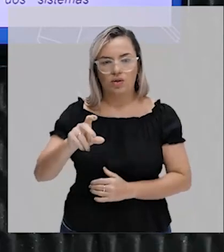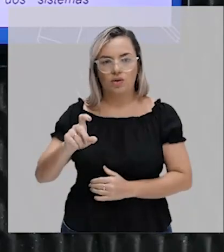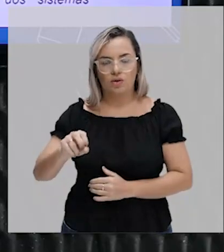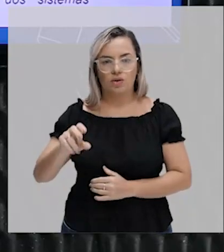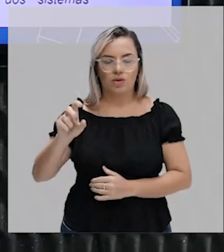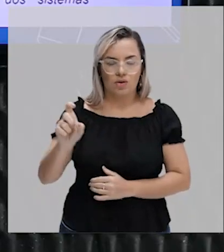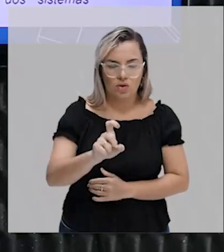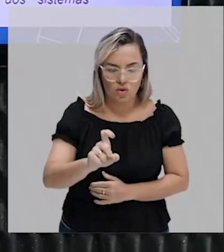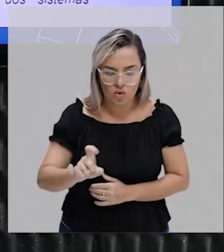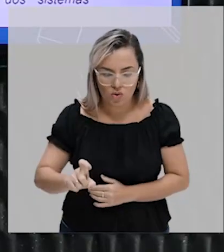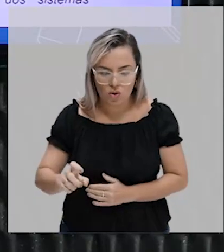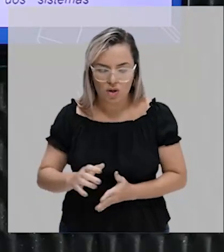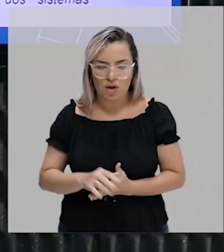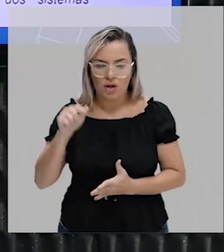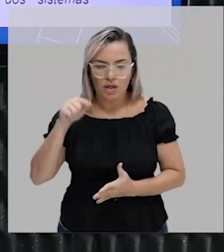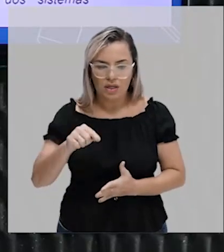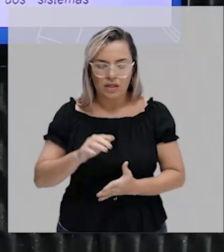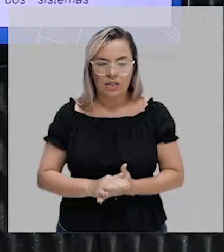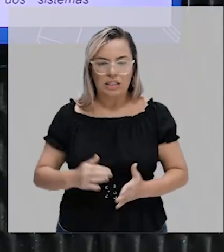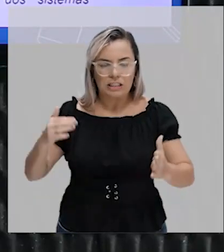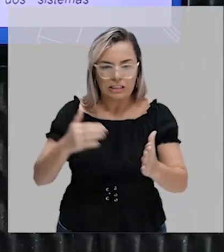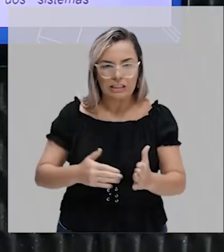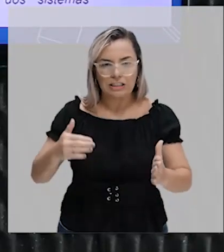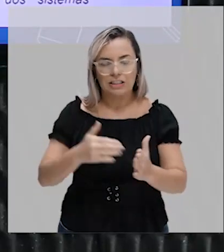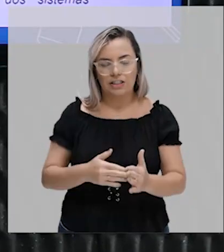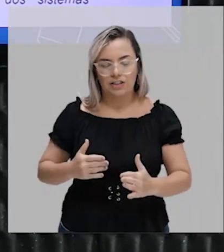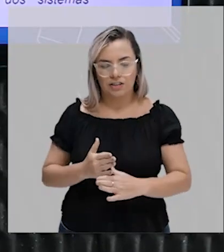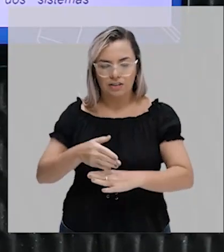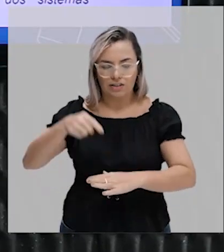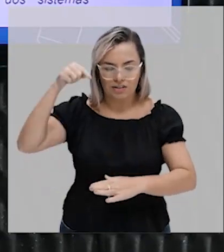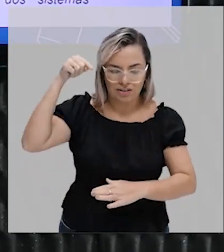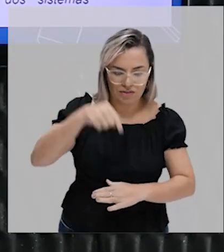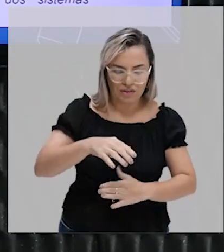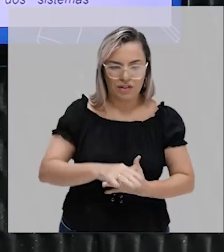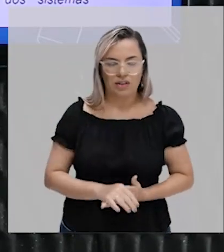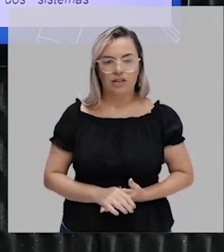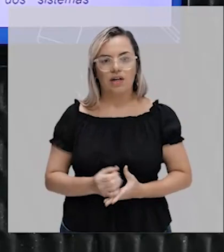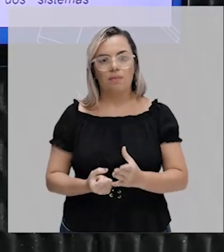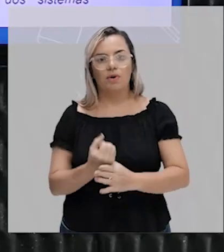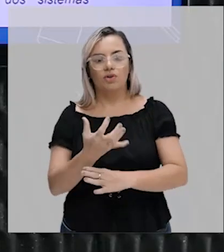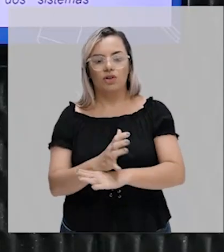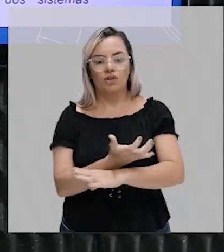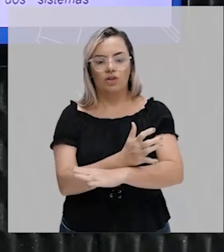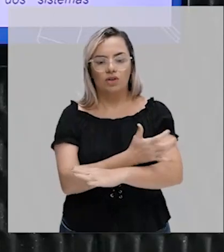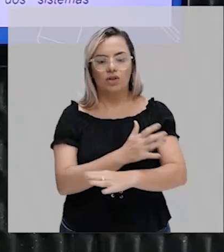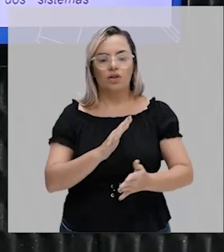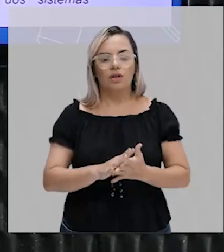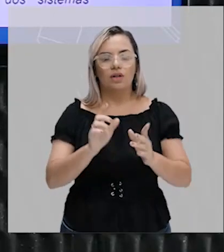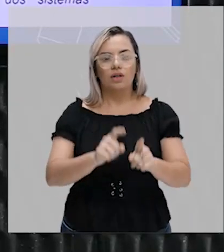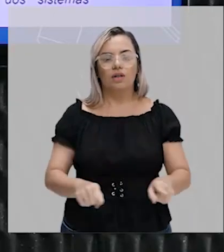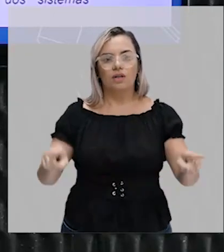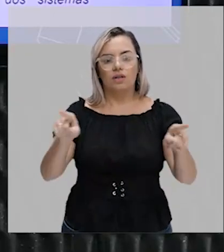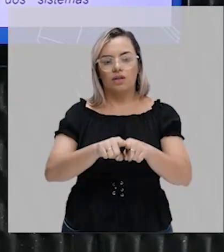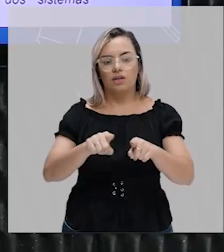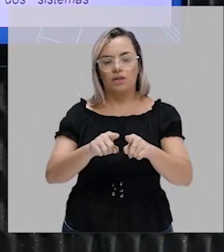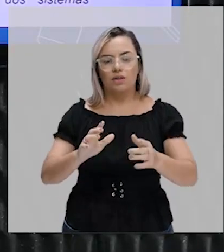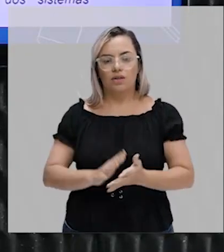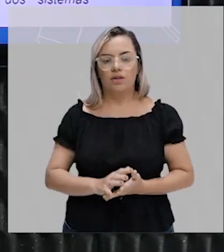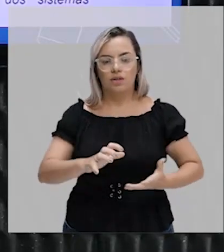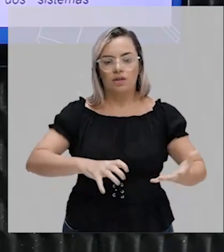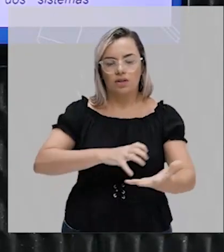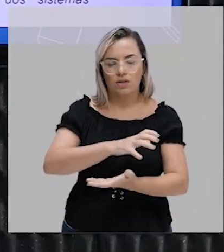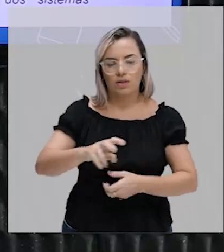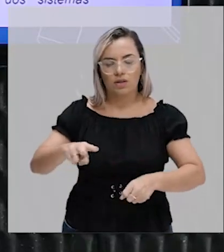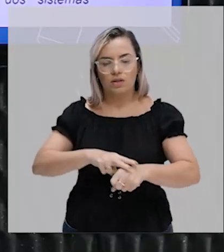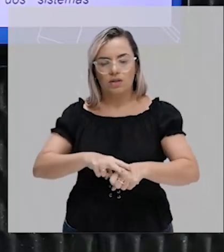afete a produtividade, afete esse produto, beleza? A Revolução Verde também, galera, vai ter um papel muito importante de desenvolvimento de